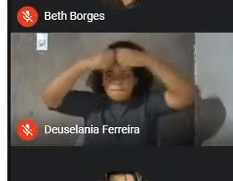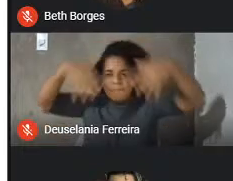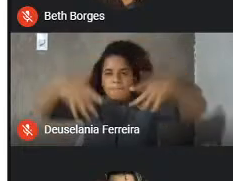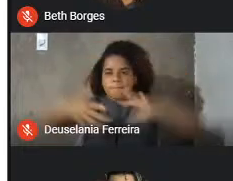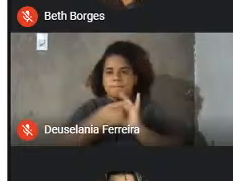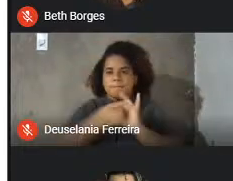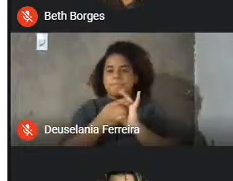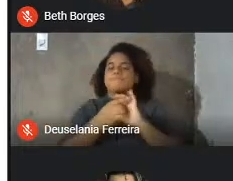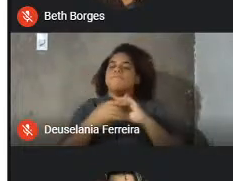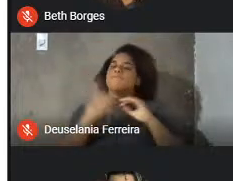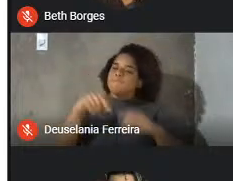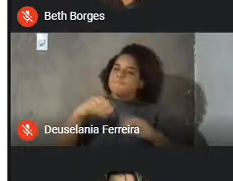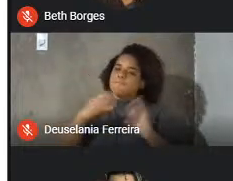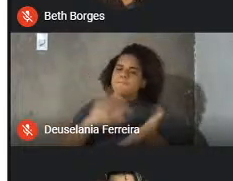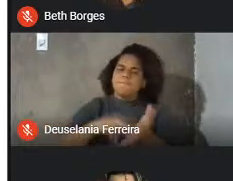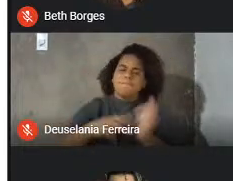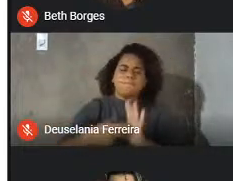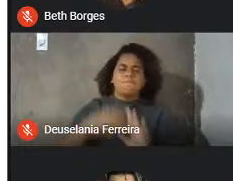tá?